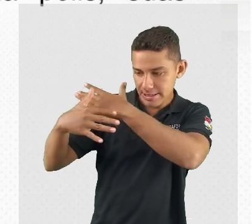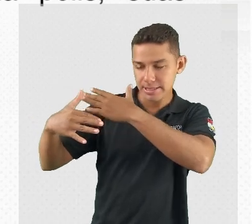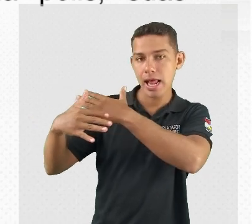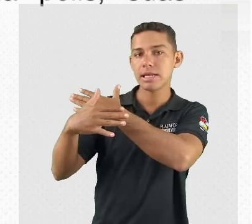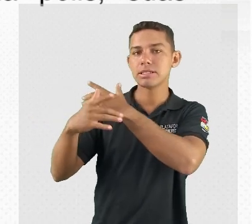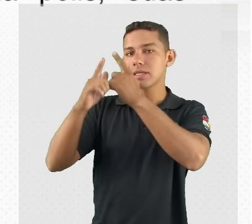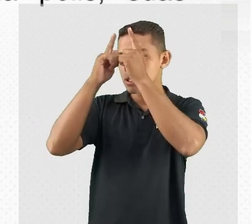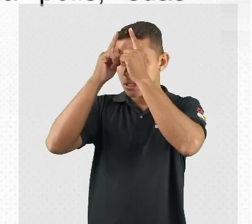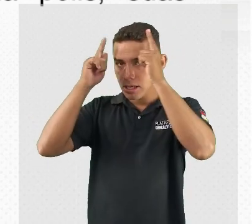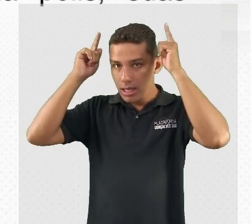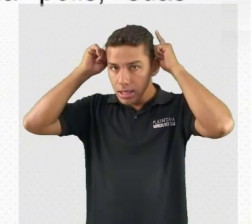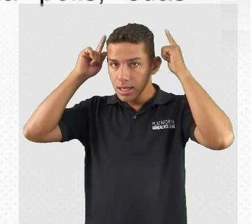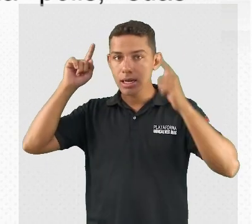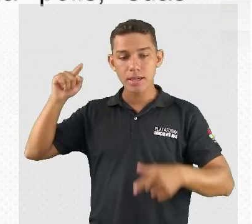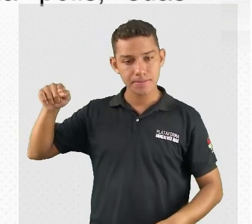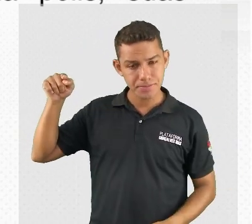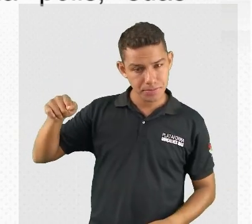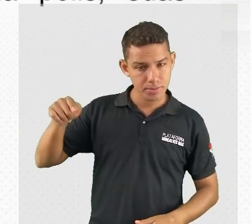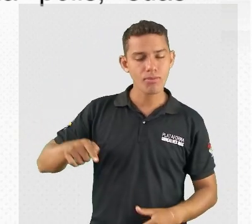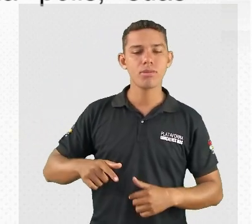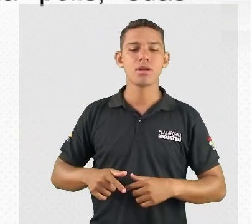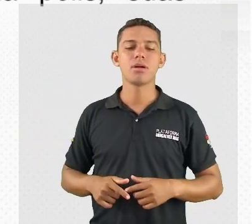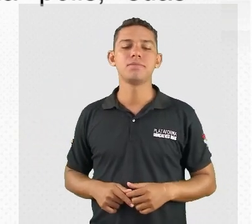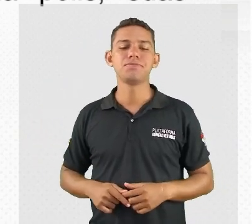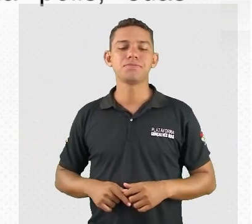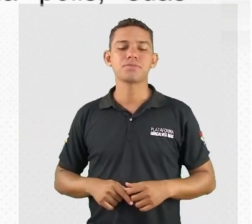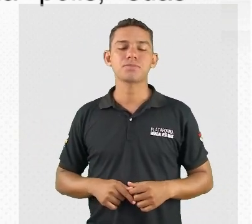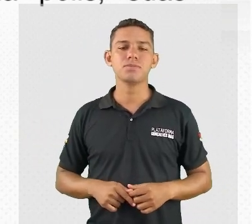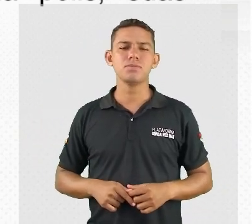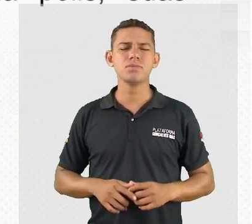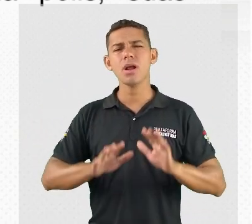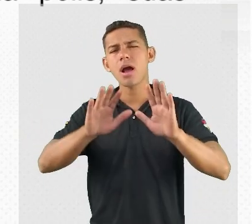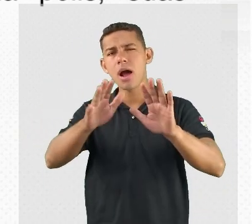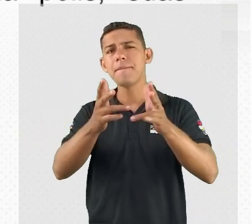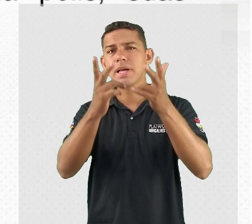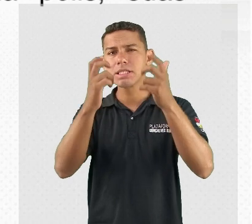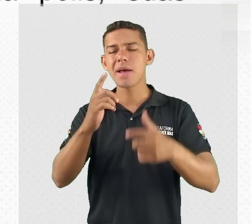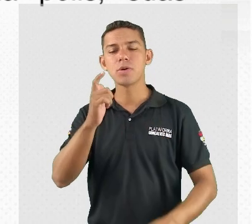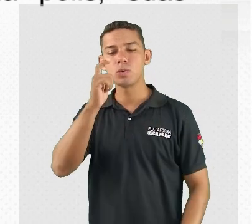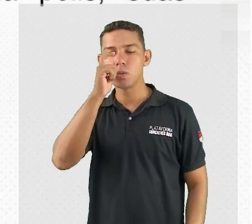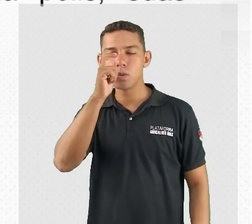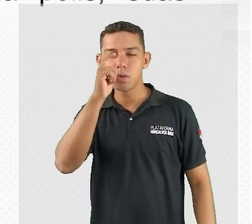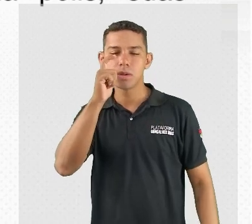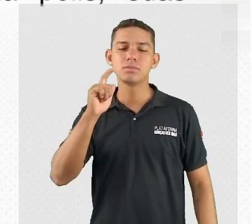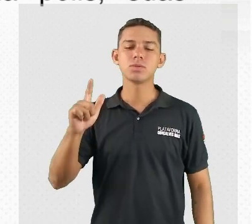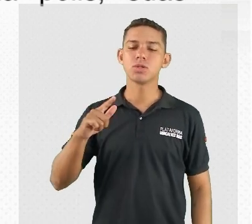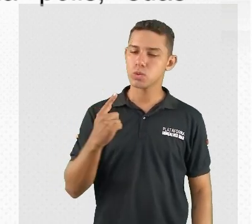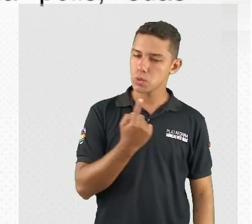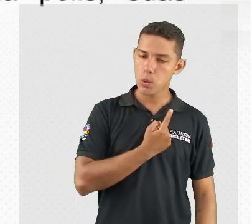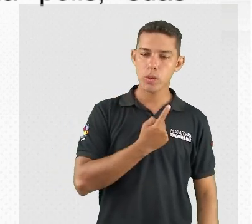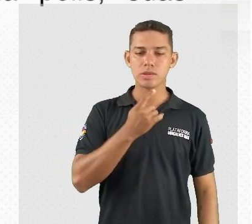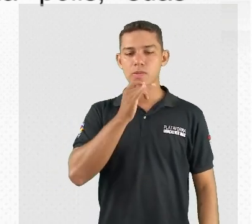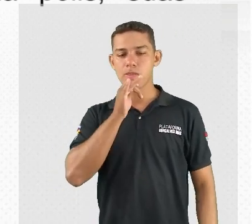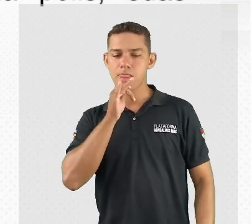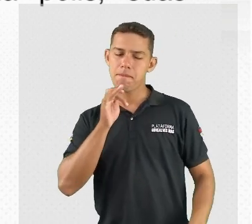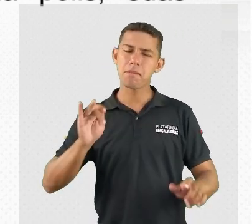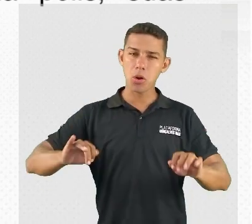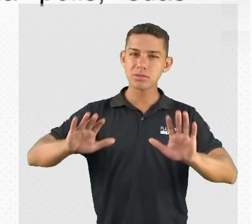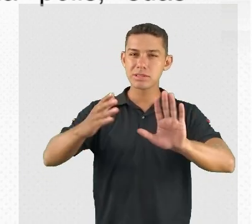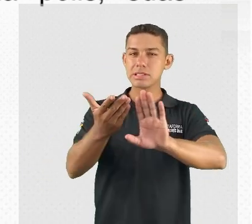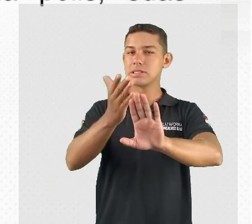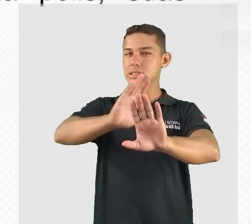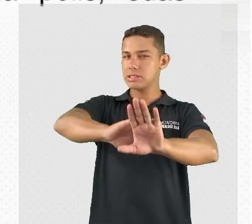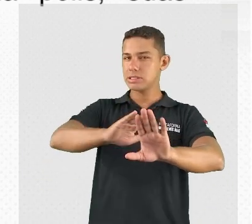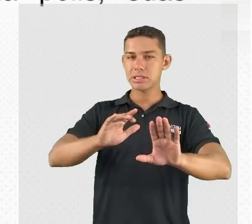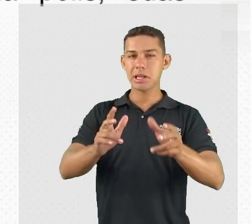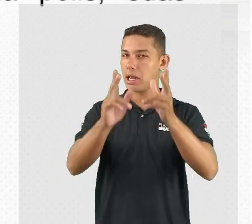própria cidade, né. Então percebam aqui uma coisa muito interessante, que a gente às vezes pode passar batido, deixar